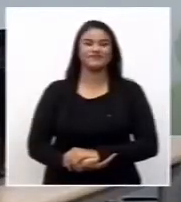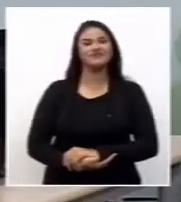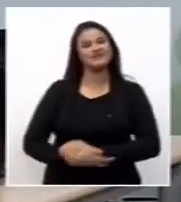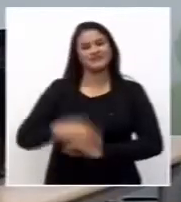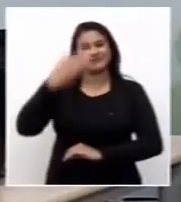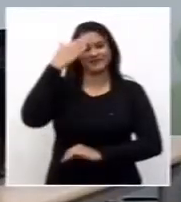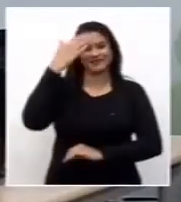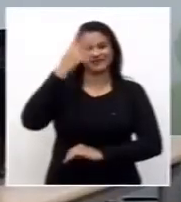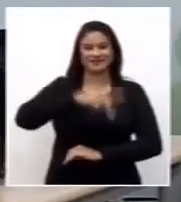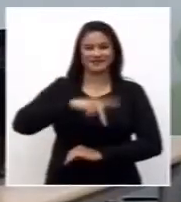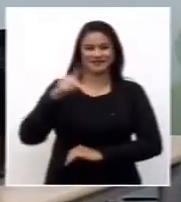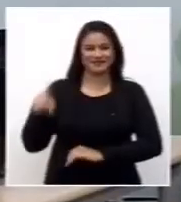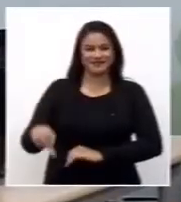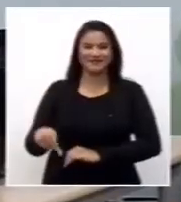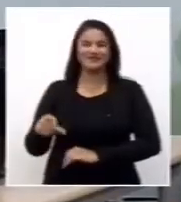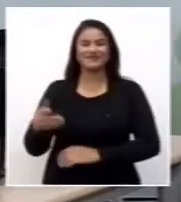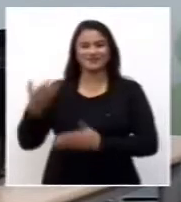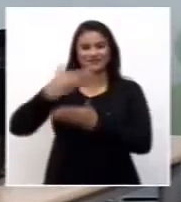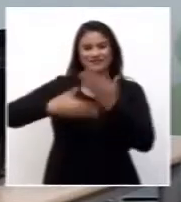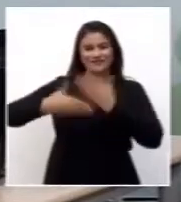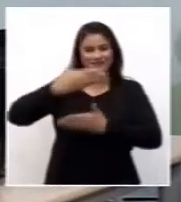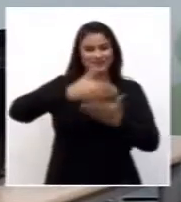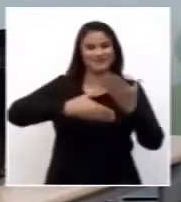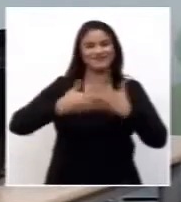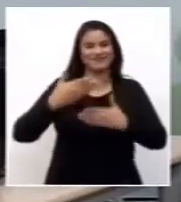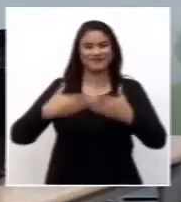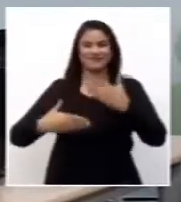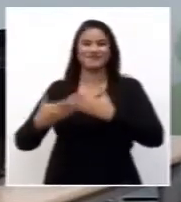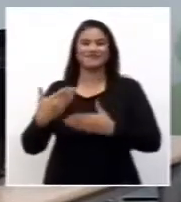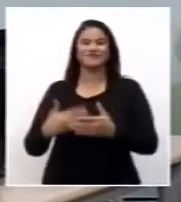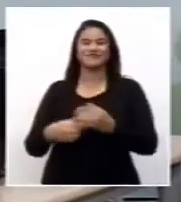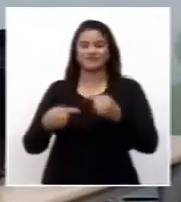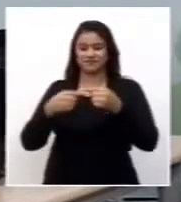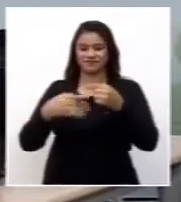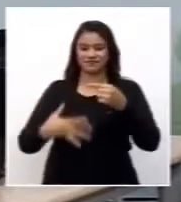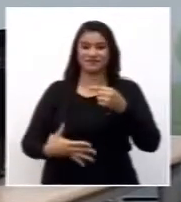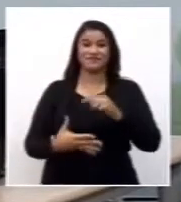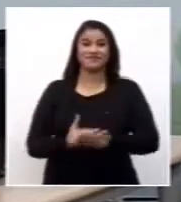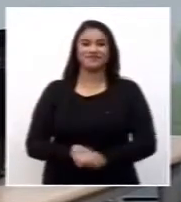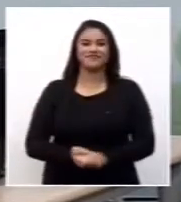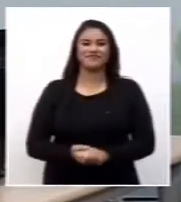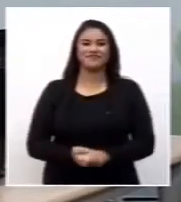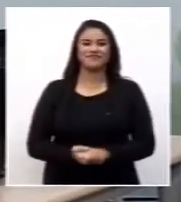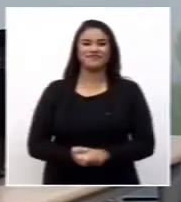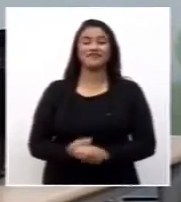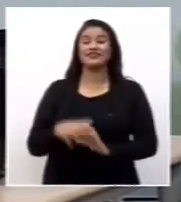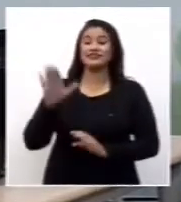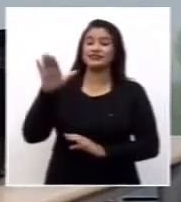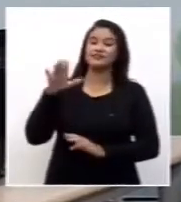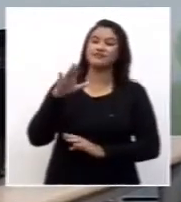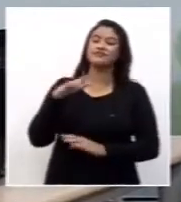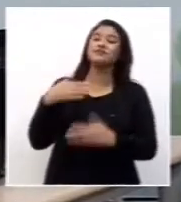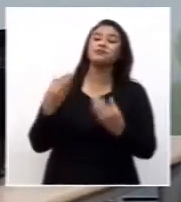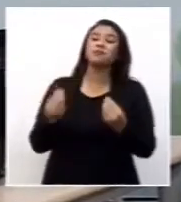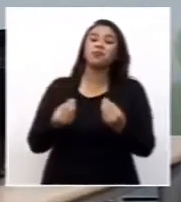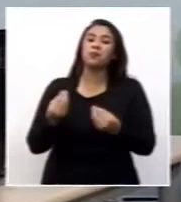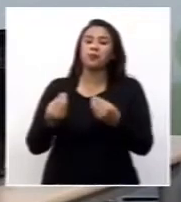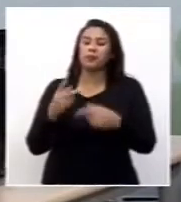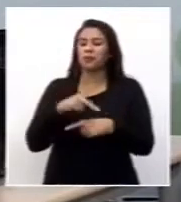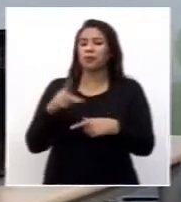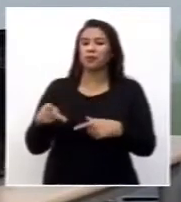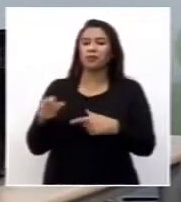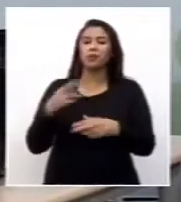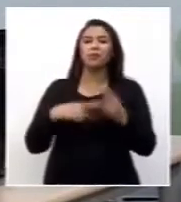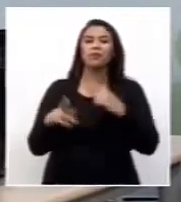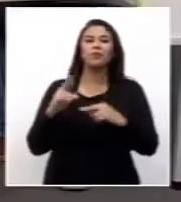Obrigado, professores e professoras, pelas considerações, contribuições no chat. Tudo bem? E aí, Bruno, como que os professores colocaram,